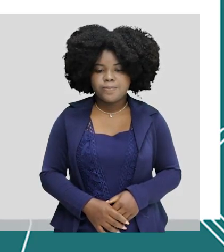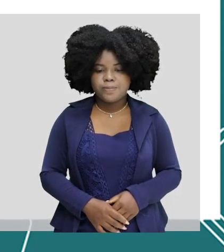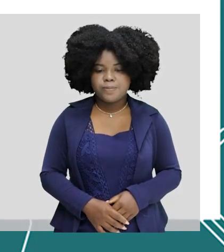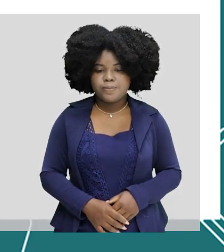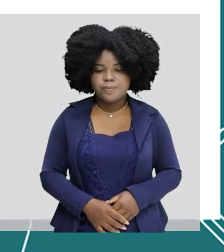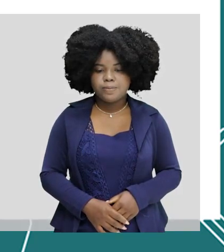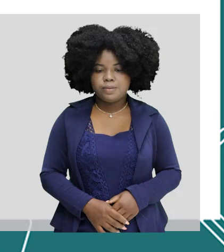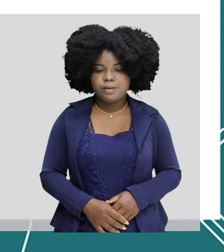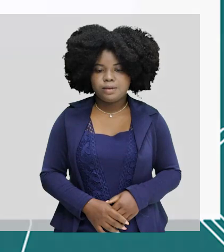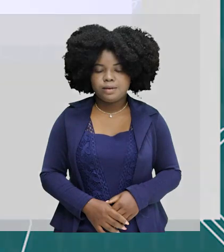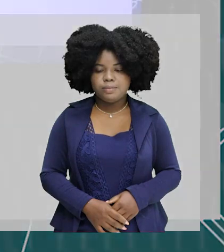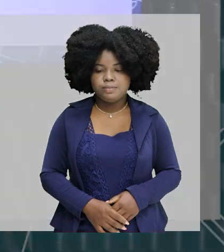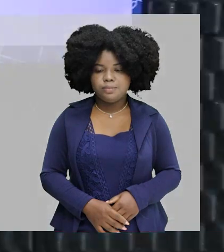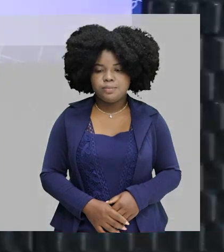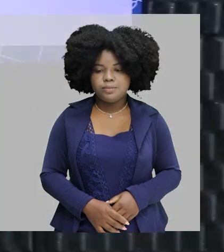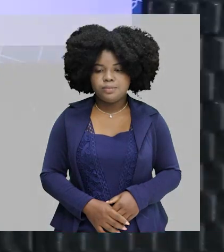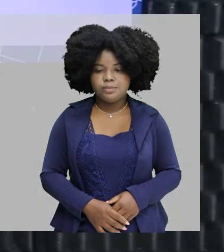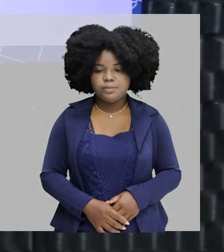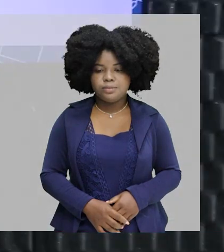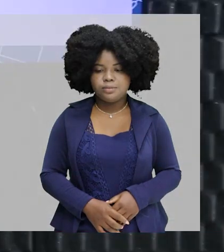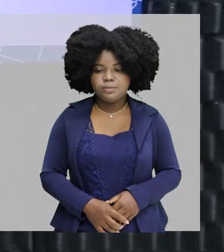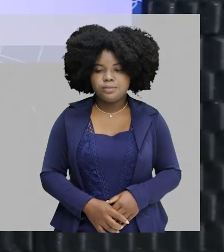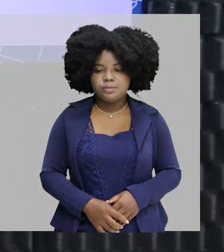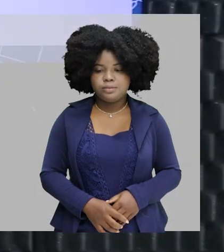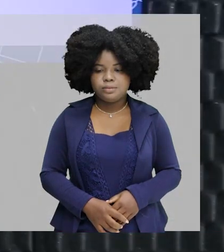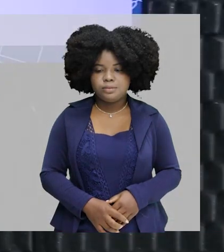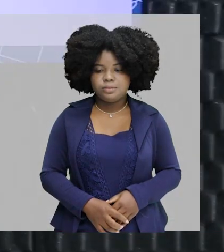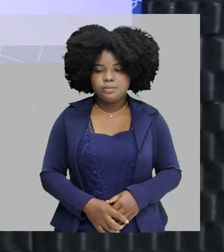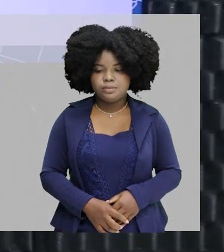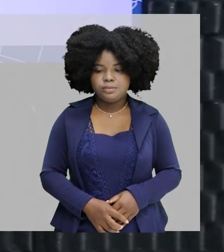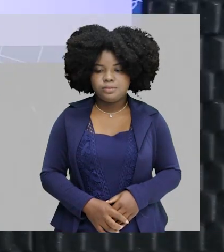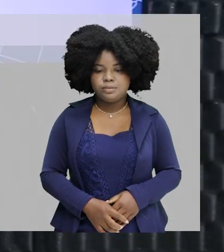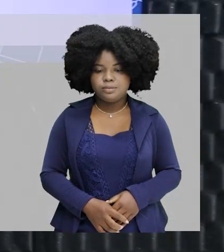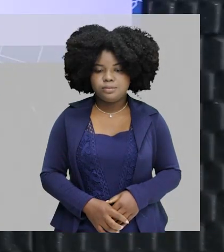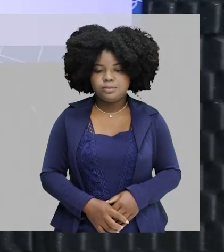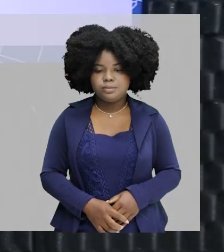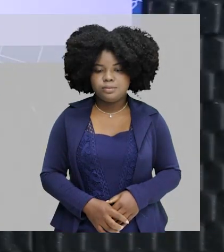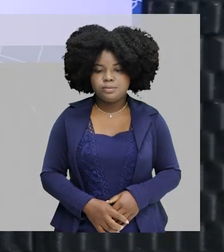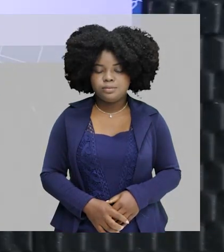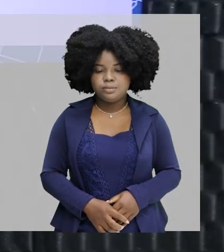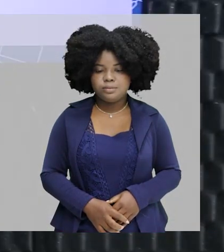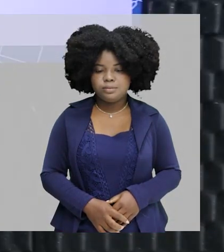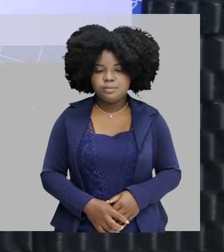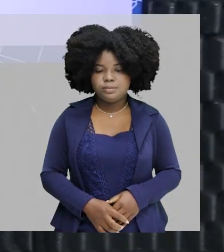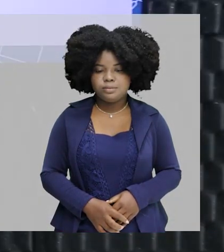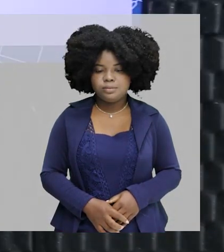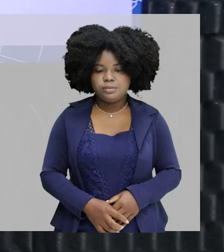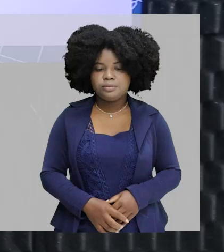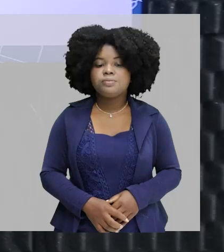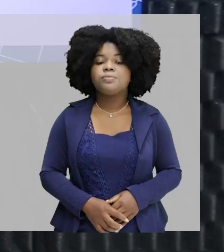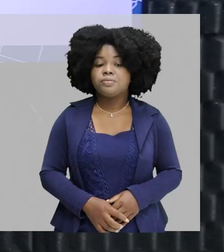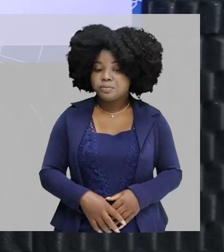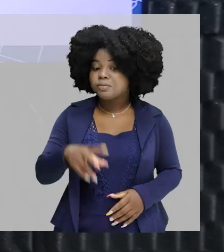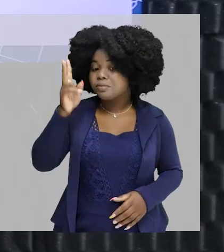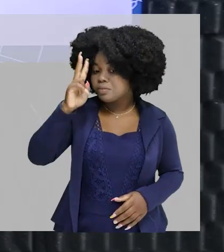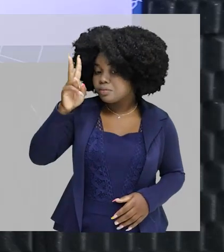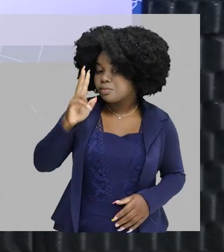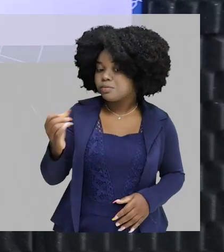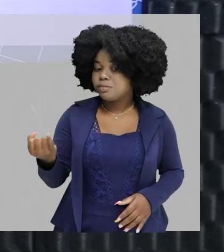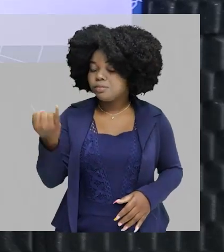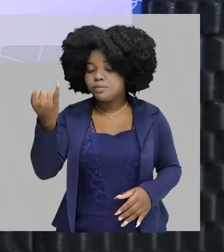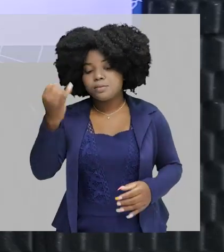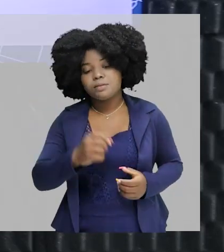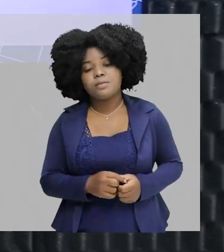fator que influenciou a demografia neste período. Galerinha, dando aquela lembrada importante,